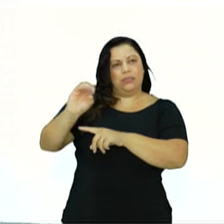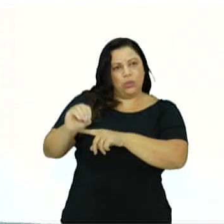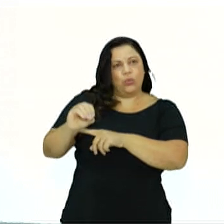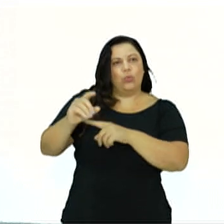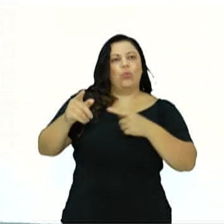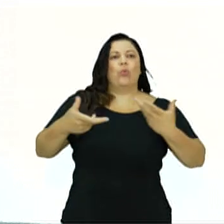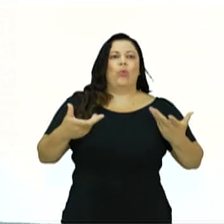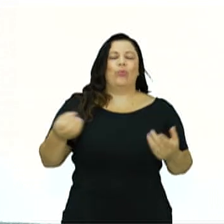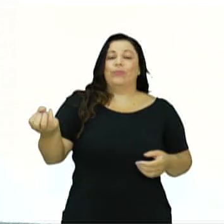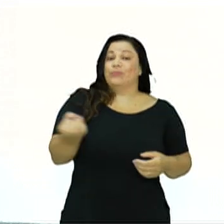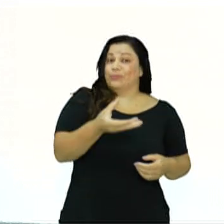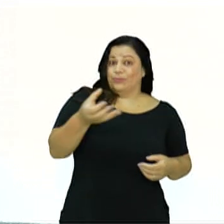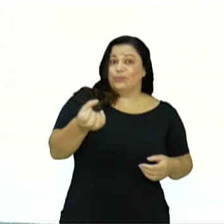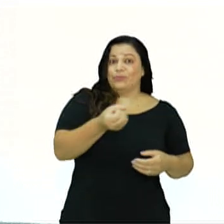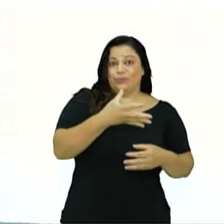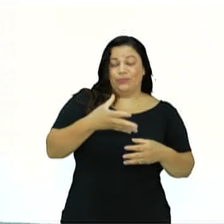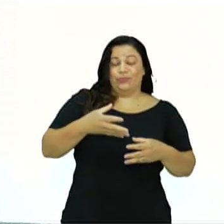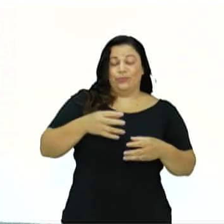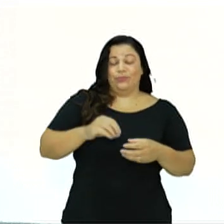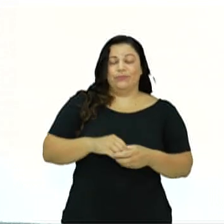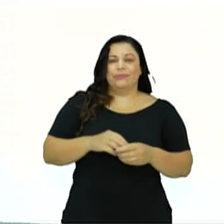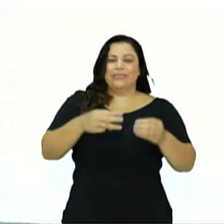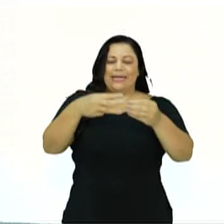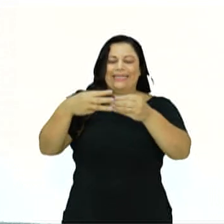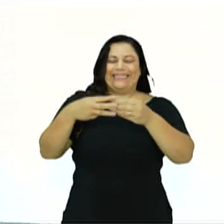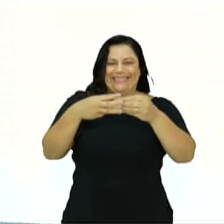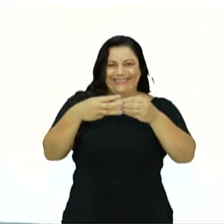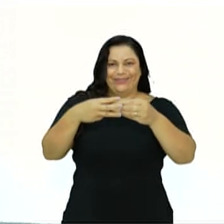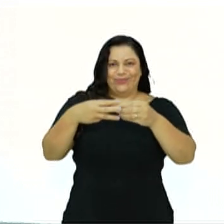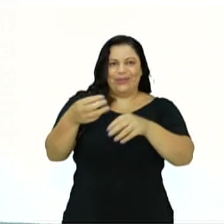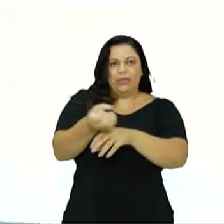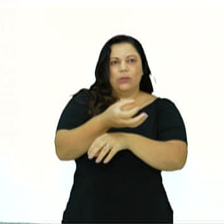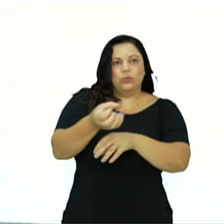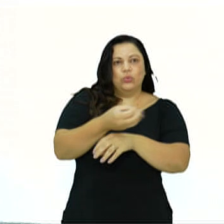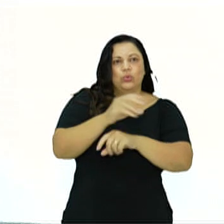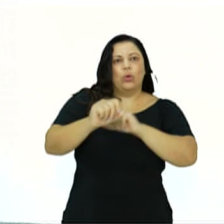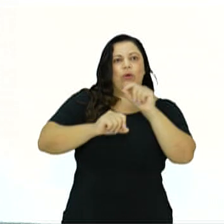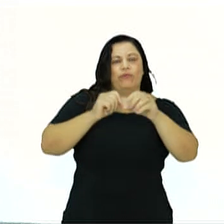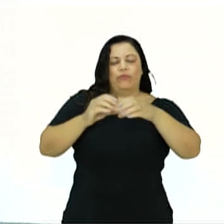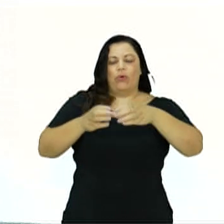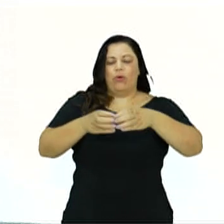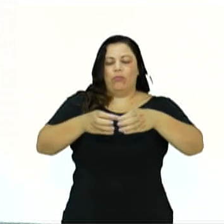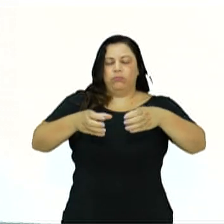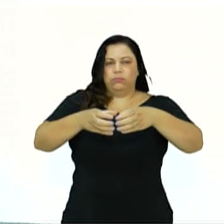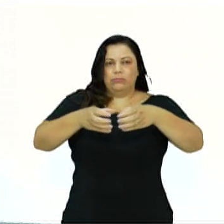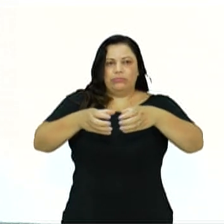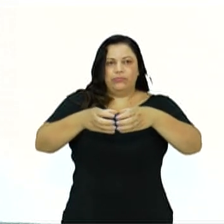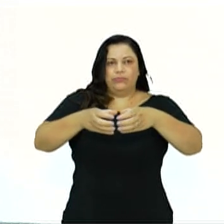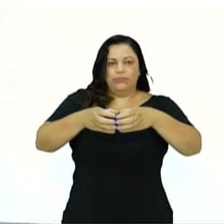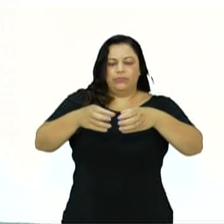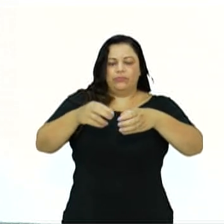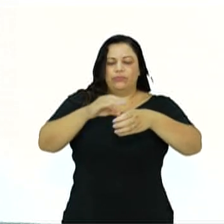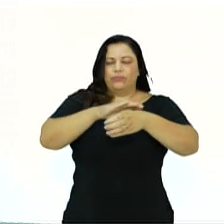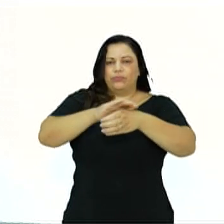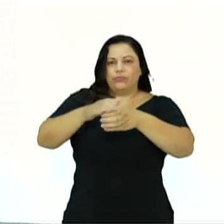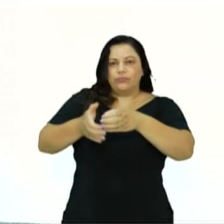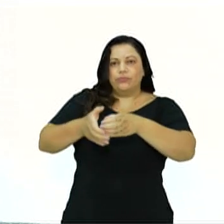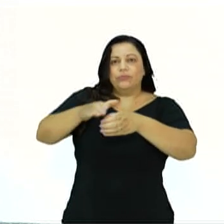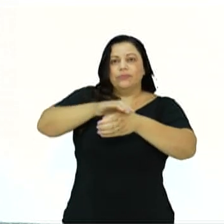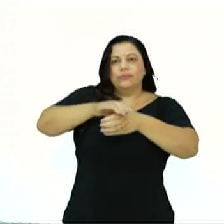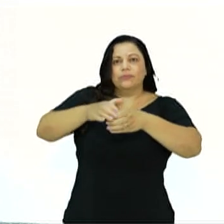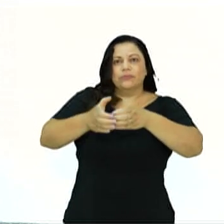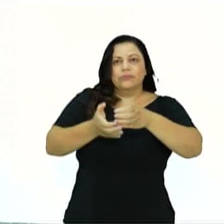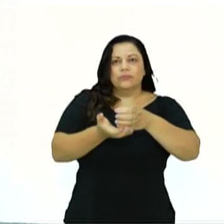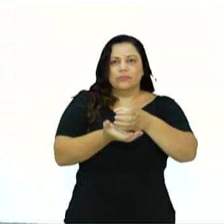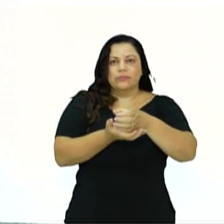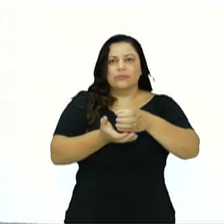novos osteoblastos, que são aquelas células jovens. O que é o periósteo, gente? Essa camada externa aqui, né, um revestimento externo do